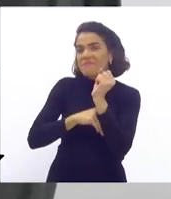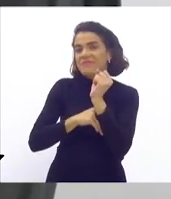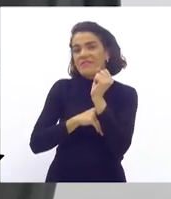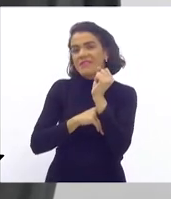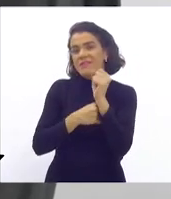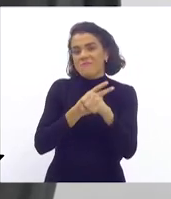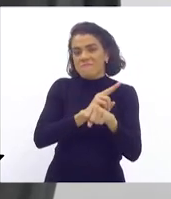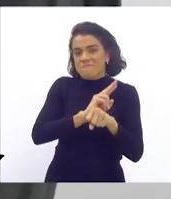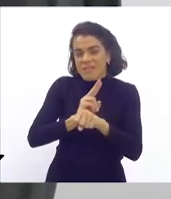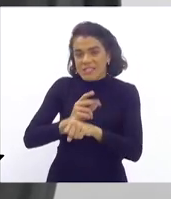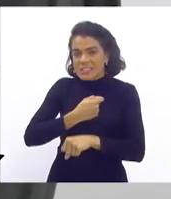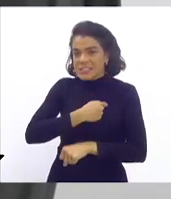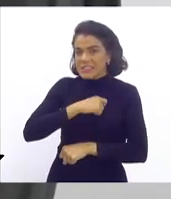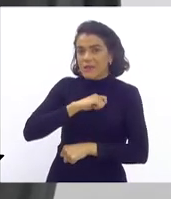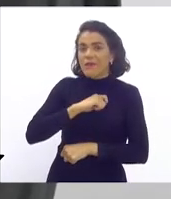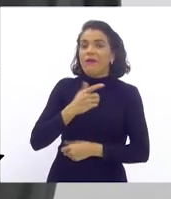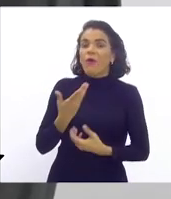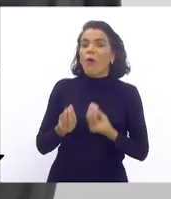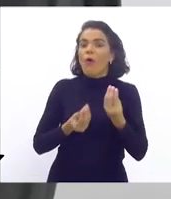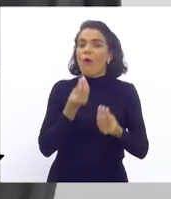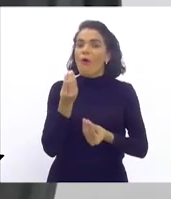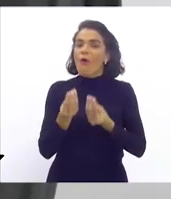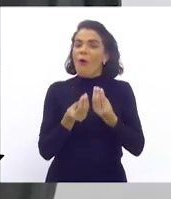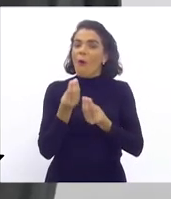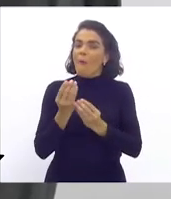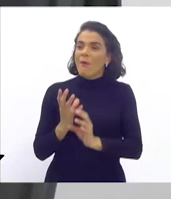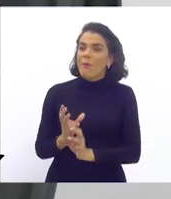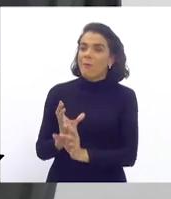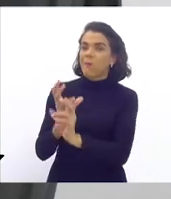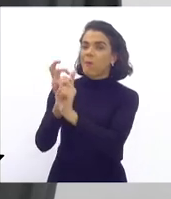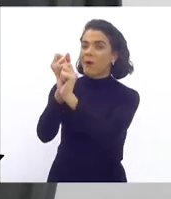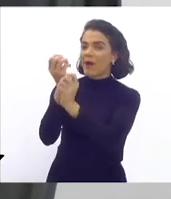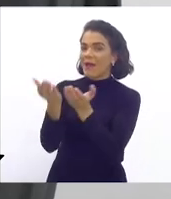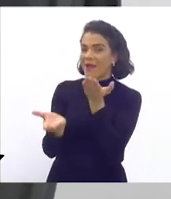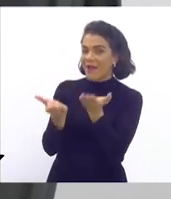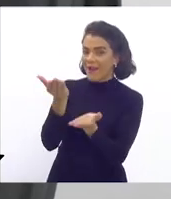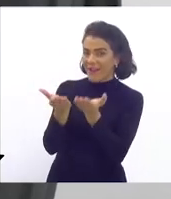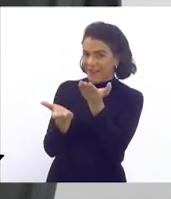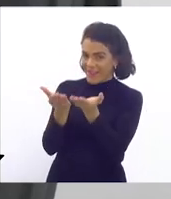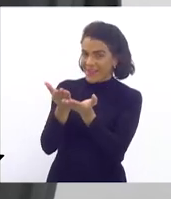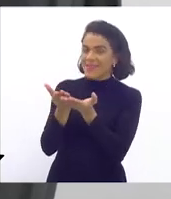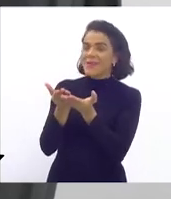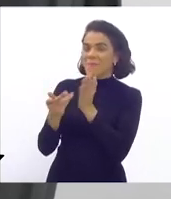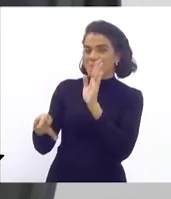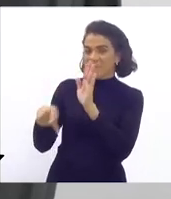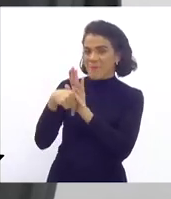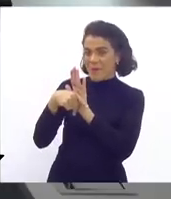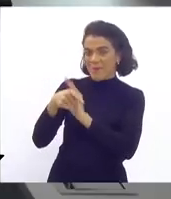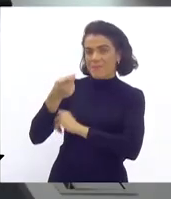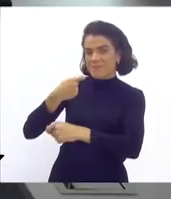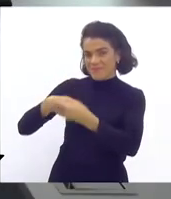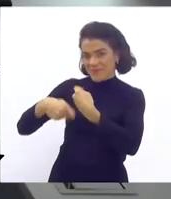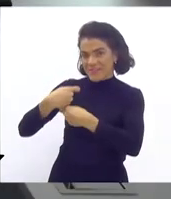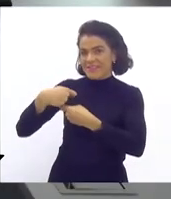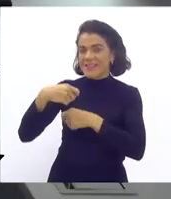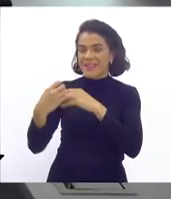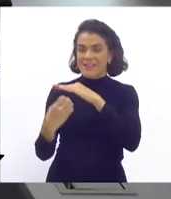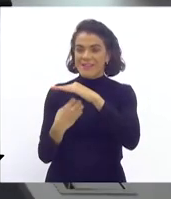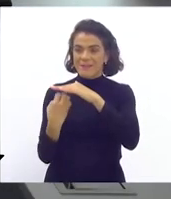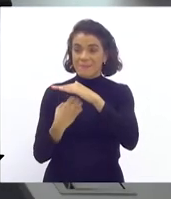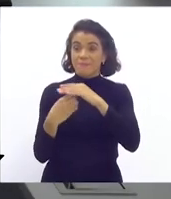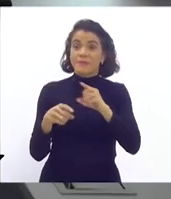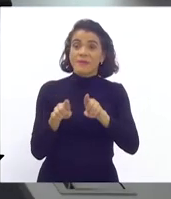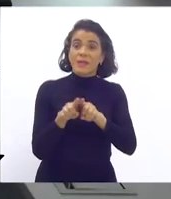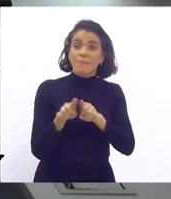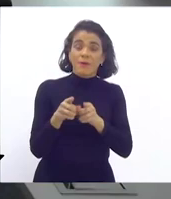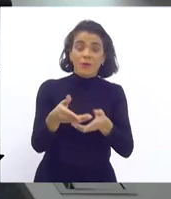exatamente há quantos anos a quantas anda o balanço e a situação orçamentária e financeira da empresa reiterar o